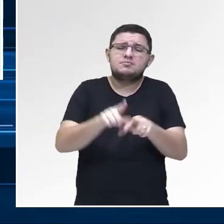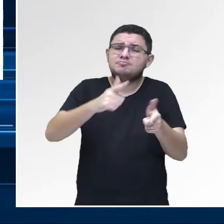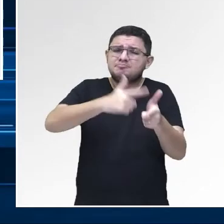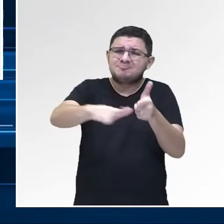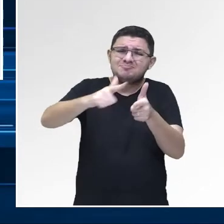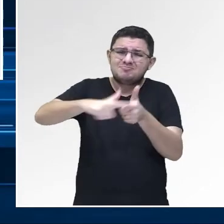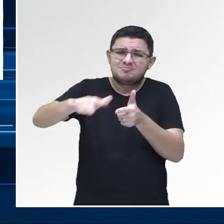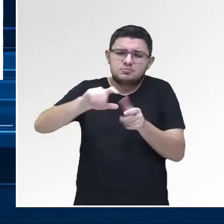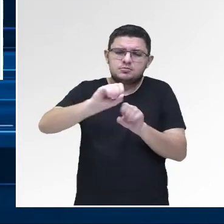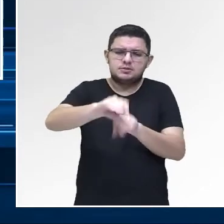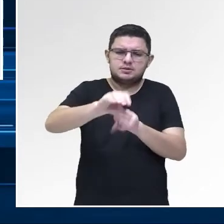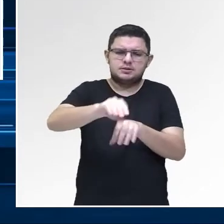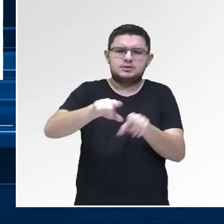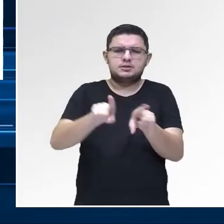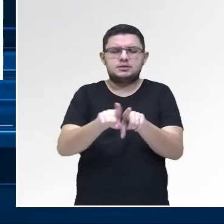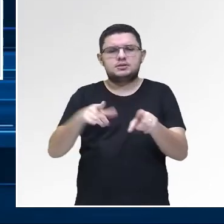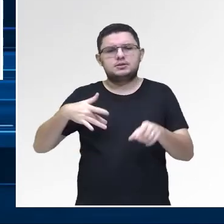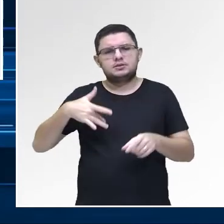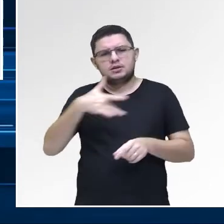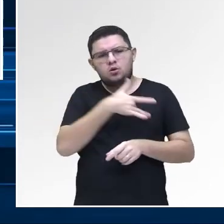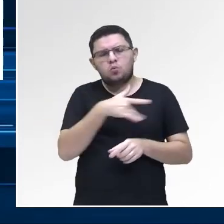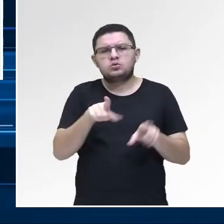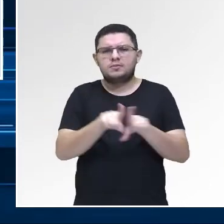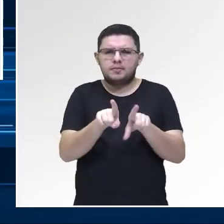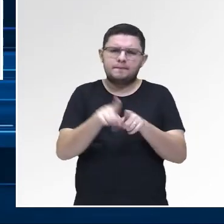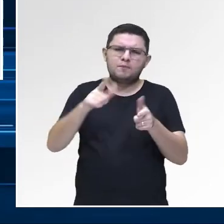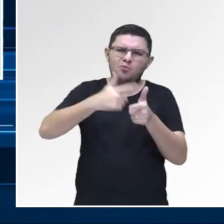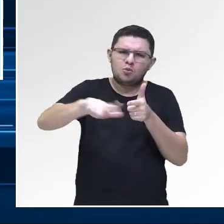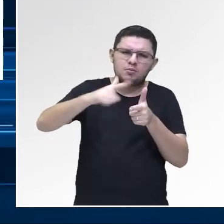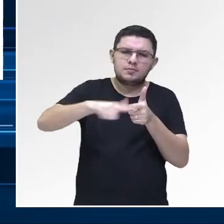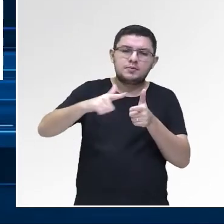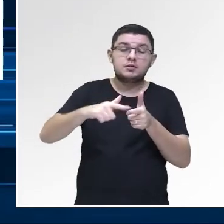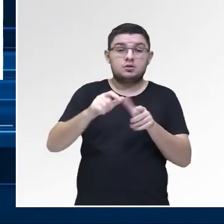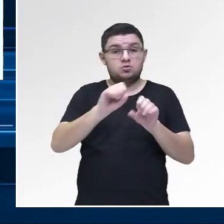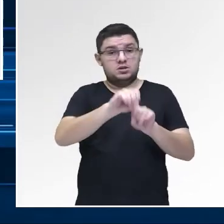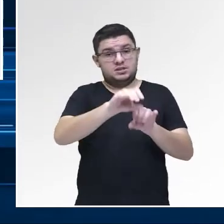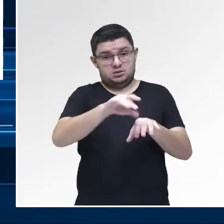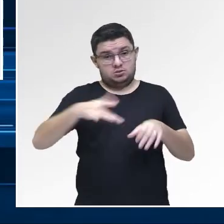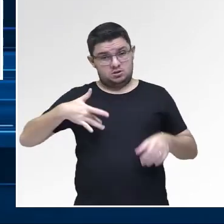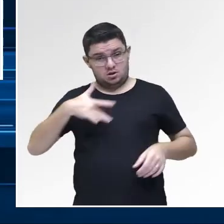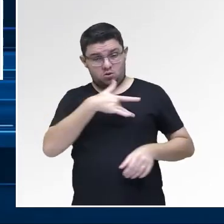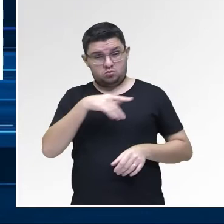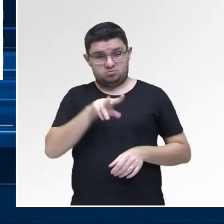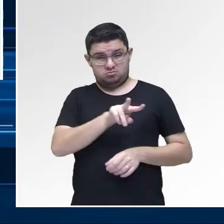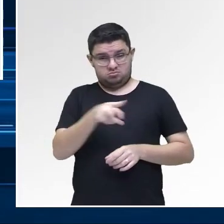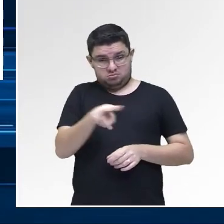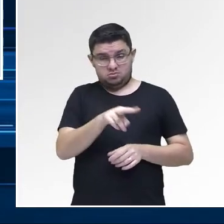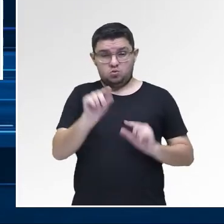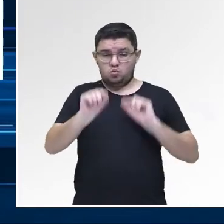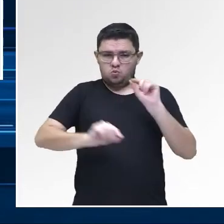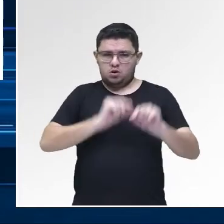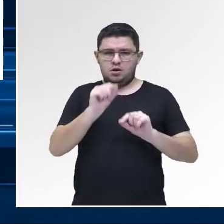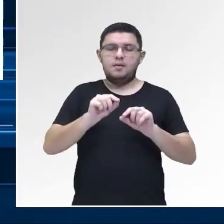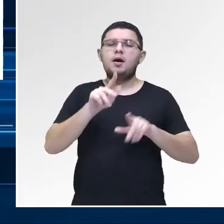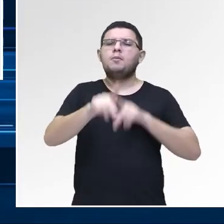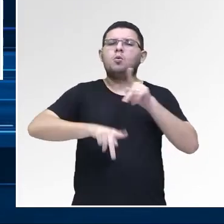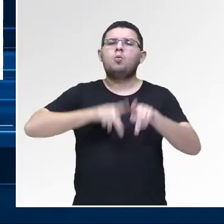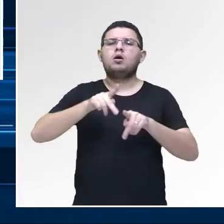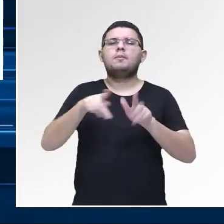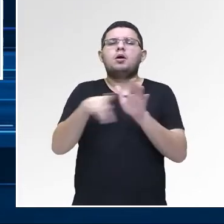Educação, saúde, né? São dois quesitos aí onde as populações das grandes